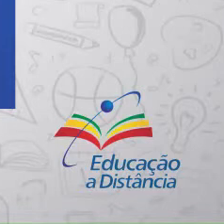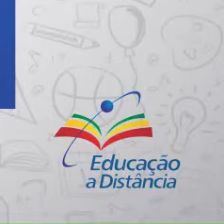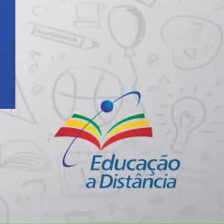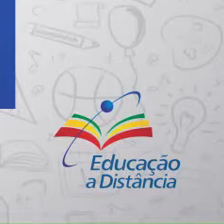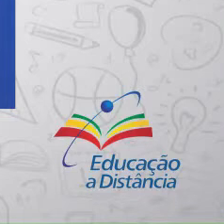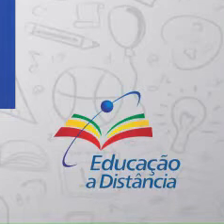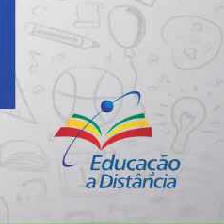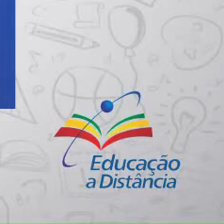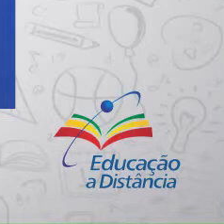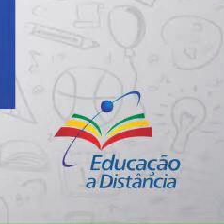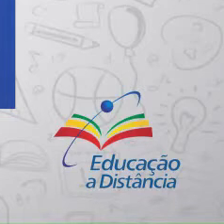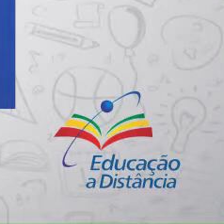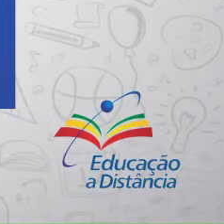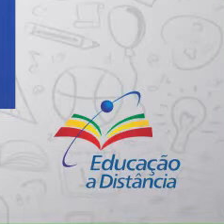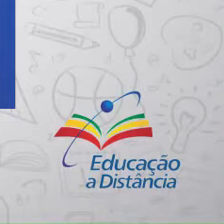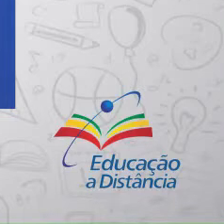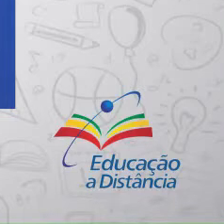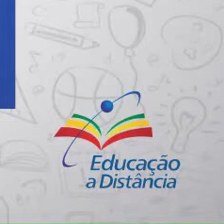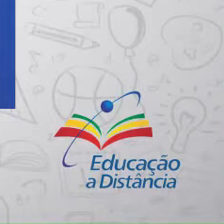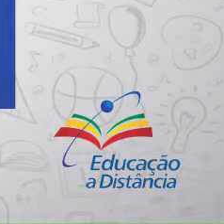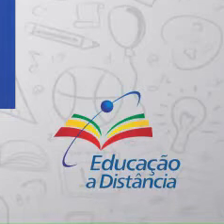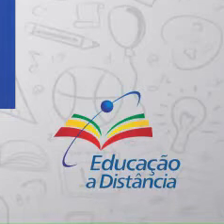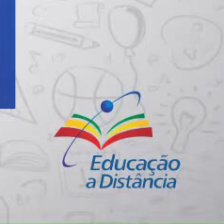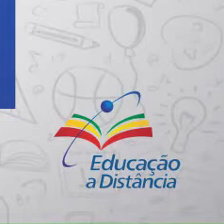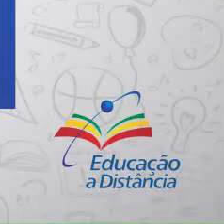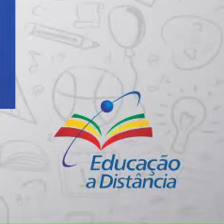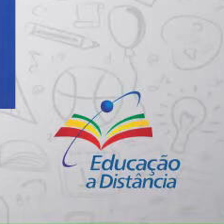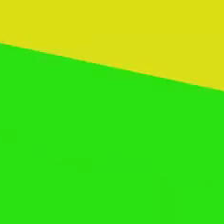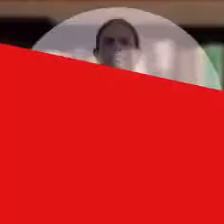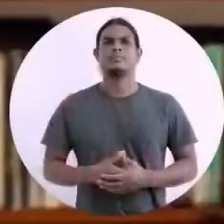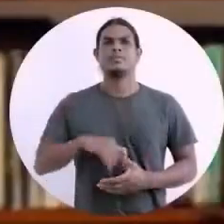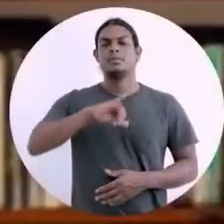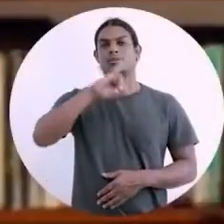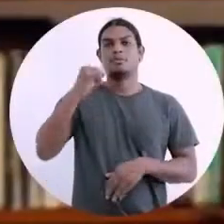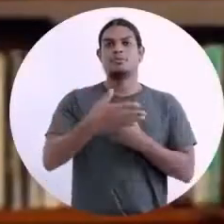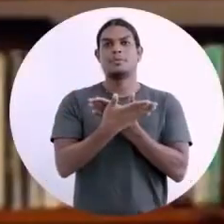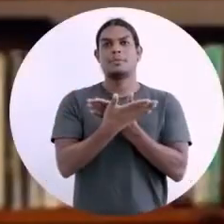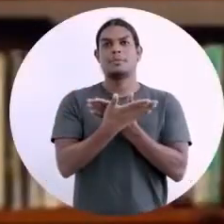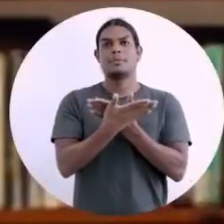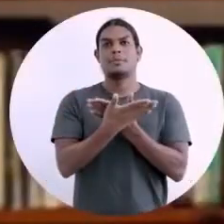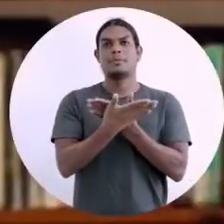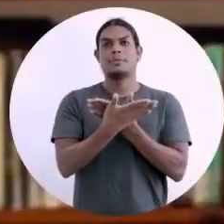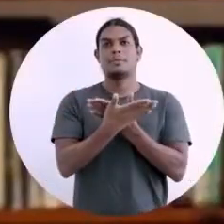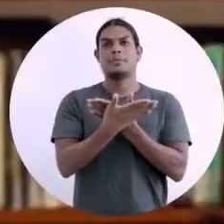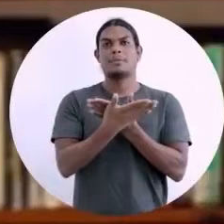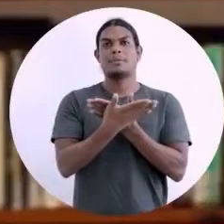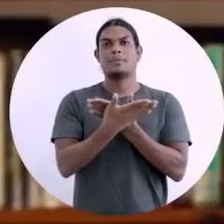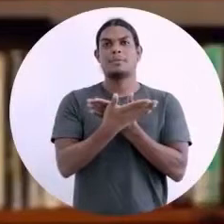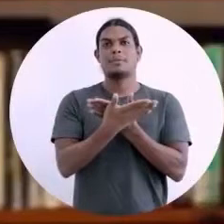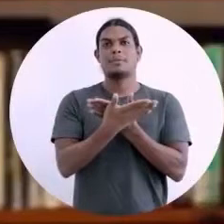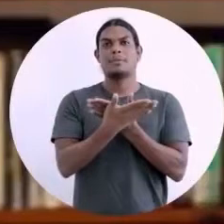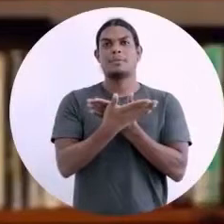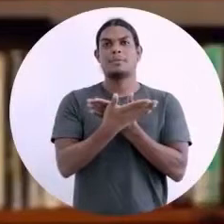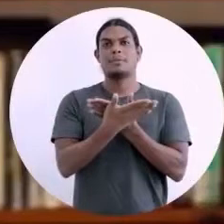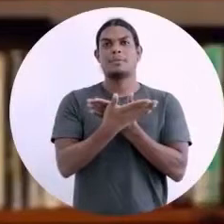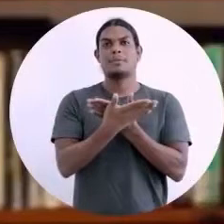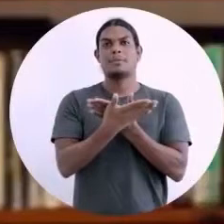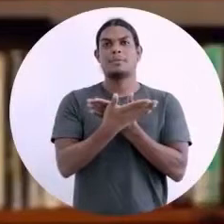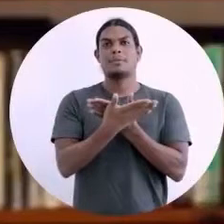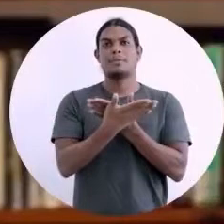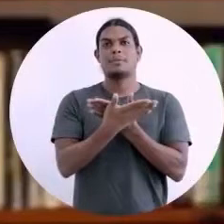Dewey. Característica, estrutura e funcionalidade. Olá pessoal, tudo bem? Professor Lorival